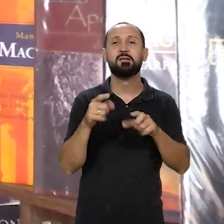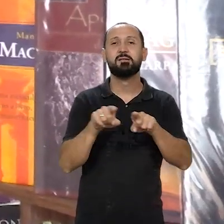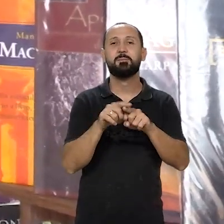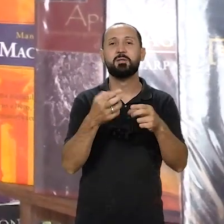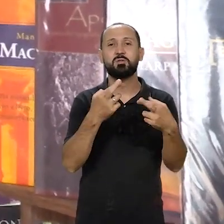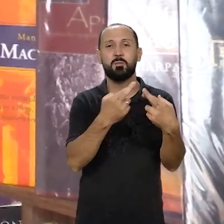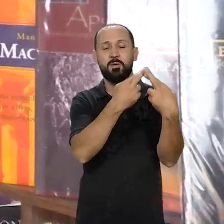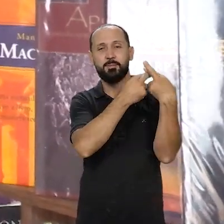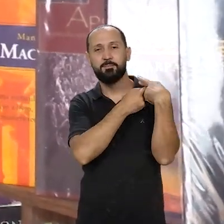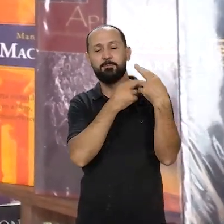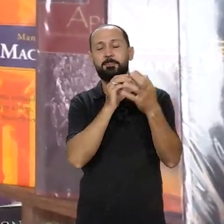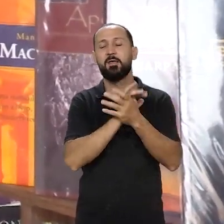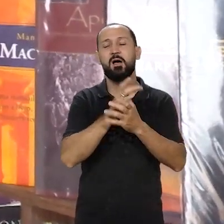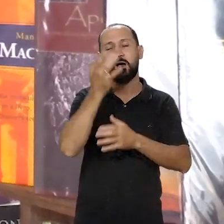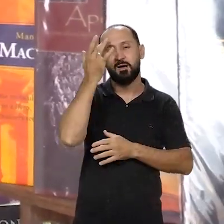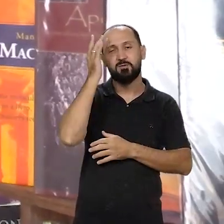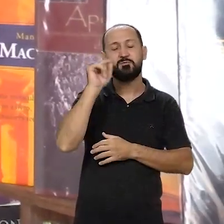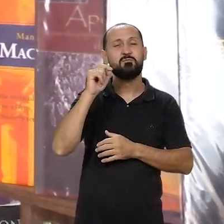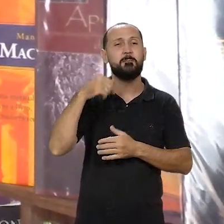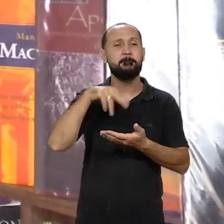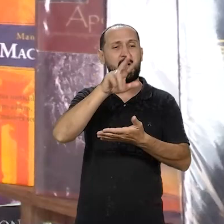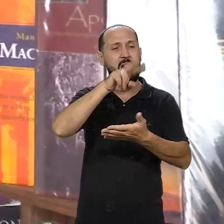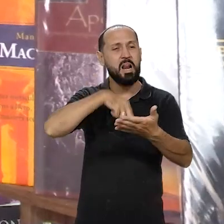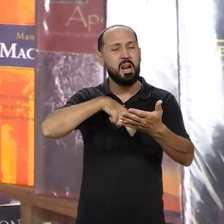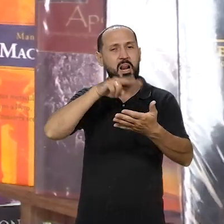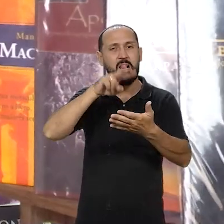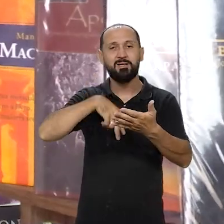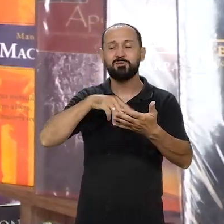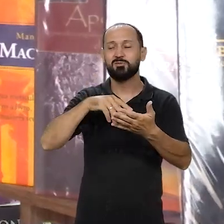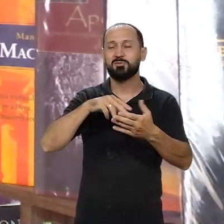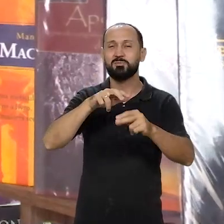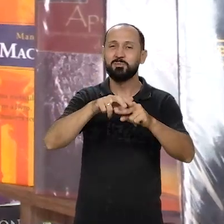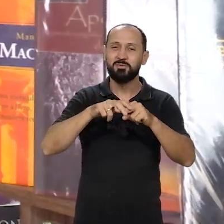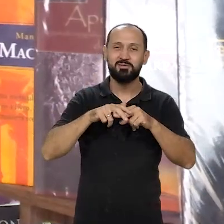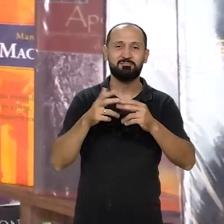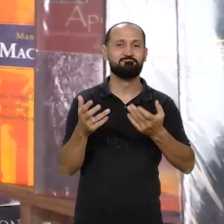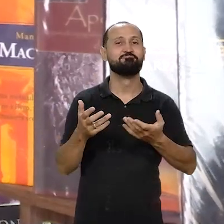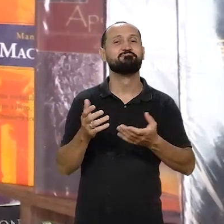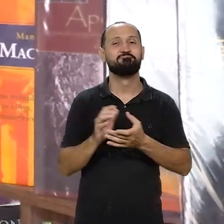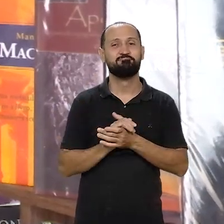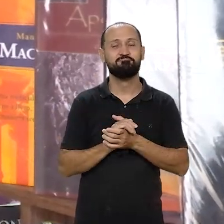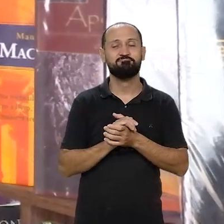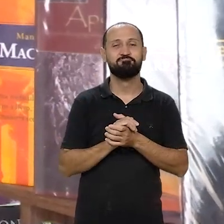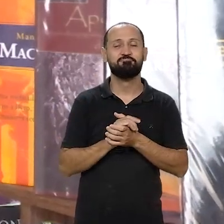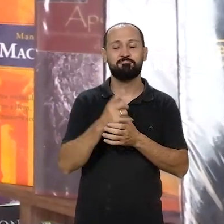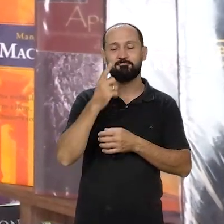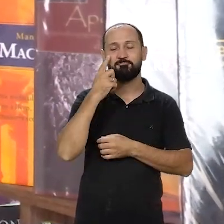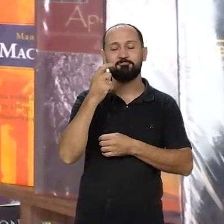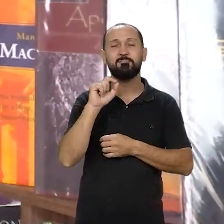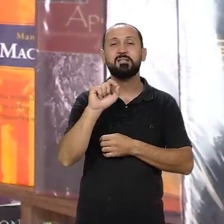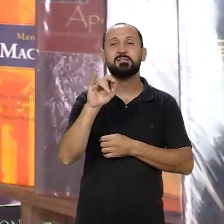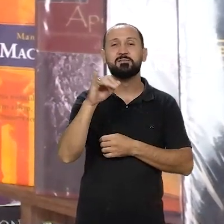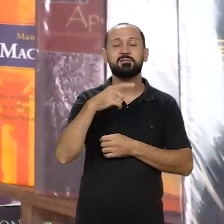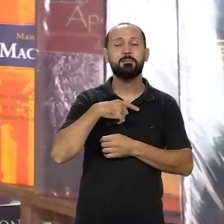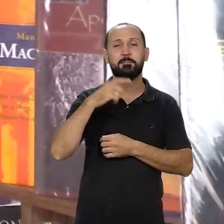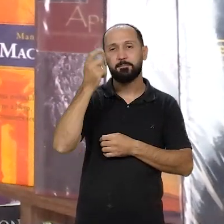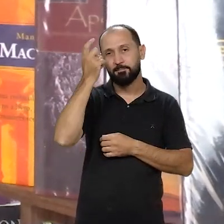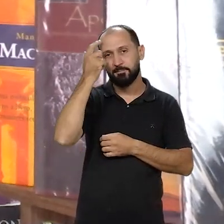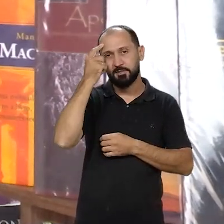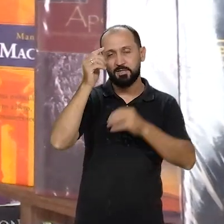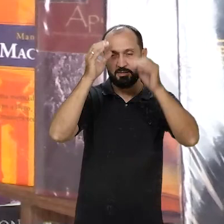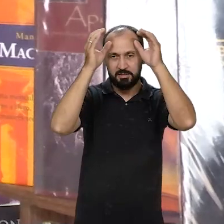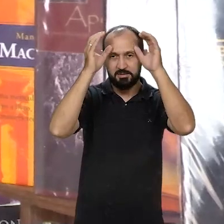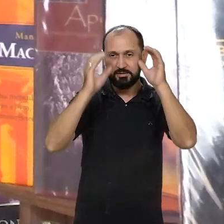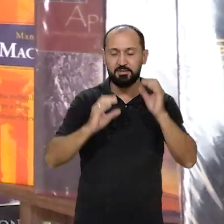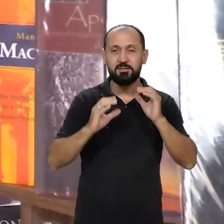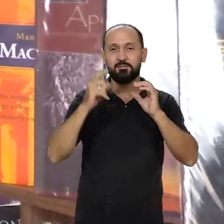e sobre responsabilidade, eu acho que ele foi um dos mais lidos exatamente por isso, né? Ele é muito interessante se você pensar